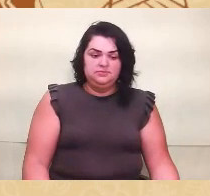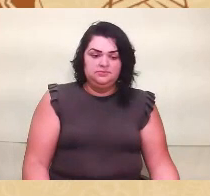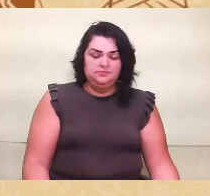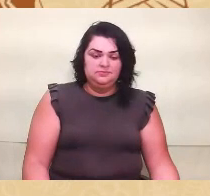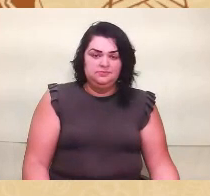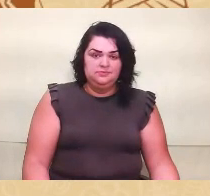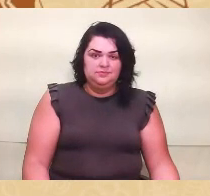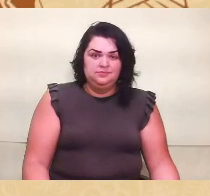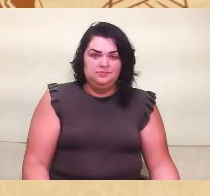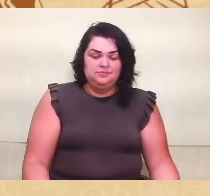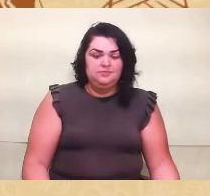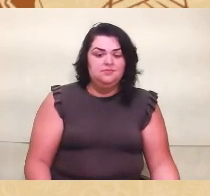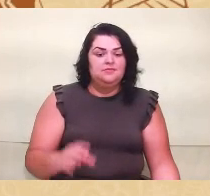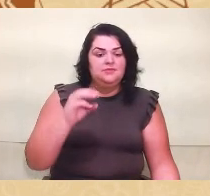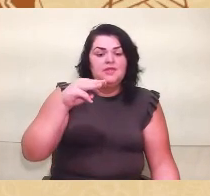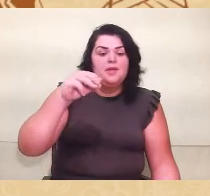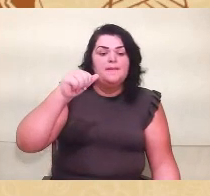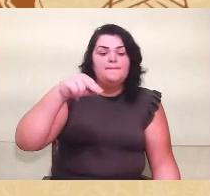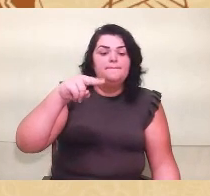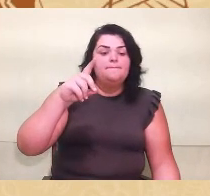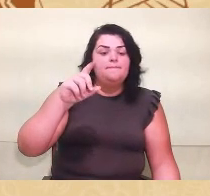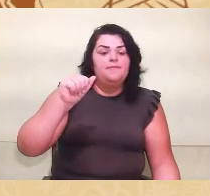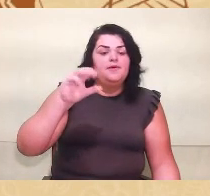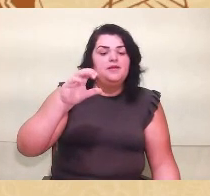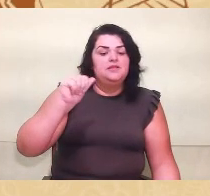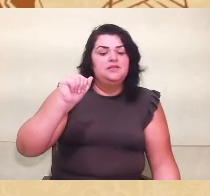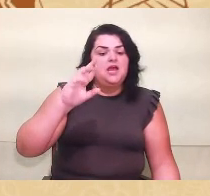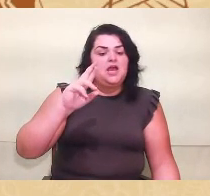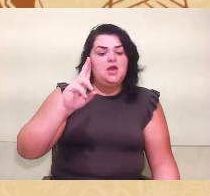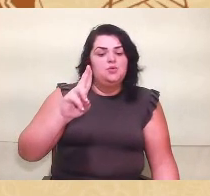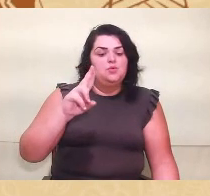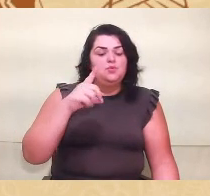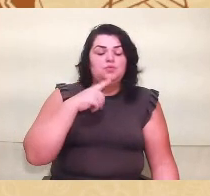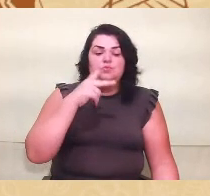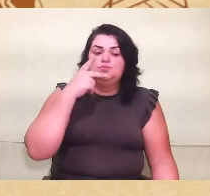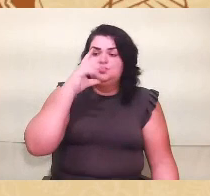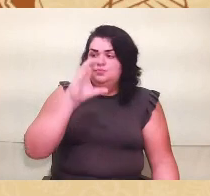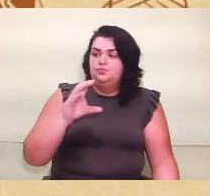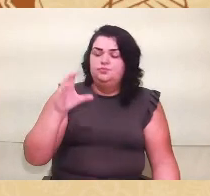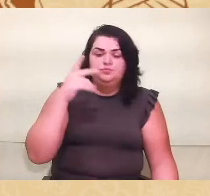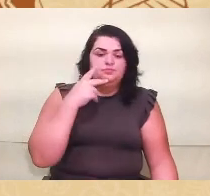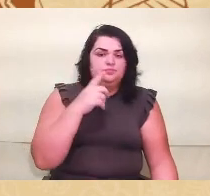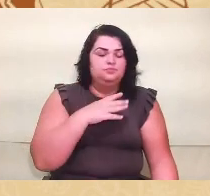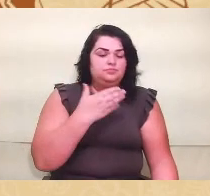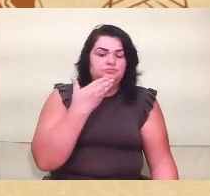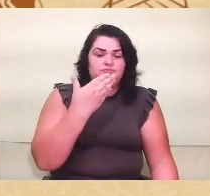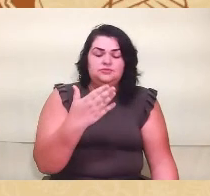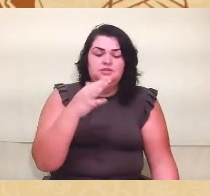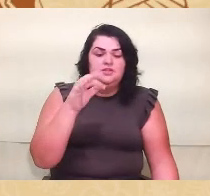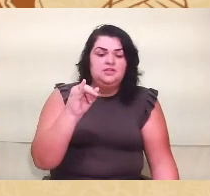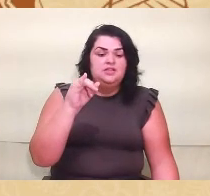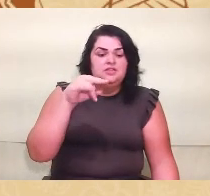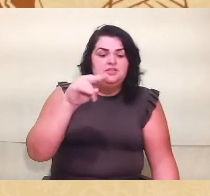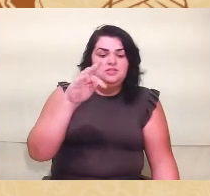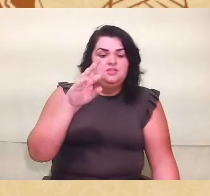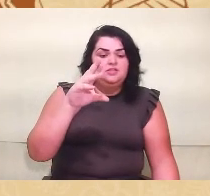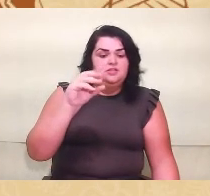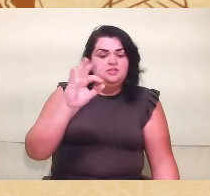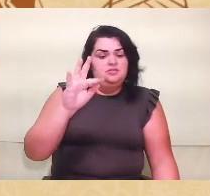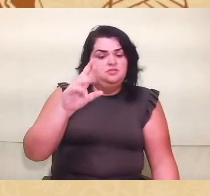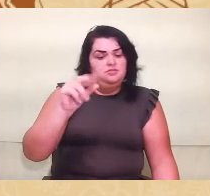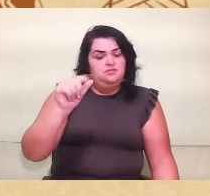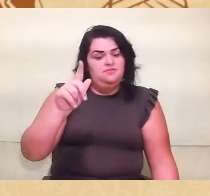Fazemos angacaru. Angacaru é o que eu chamo, aquilo que alguns chamam de antropofagia. Eu não gosto dessa palavra. E nem é canibalismo.